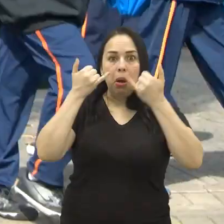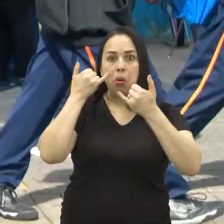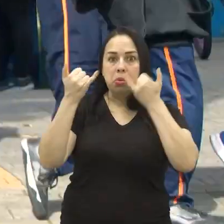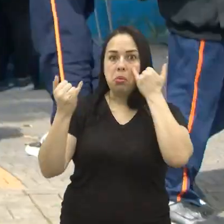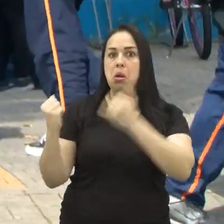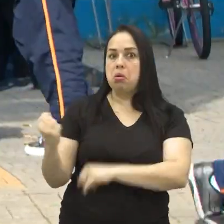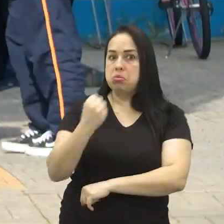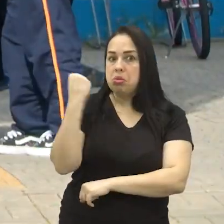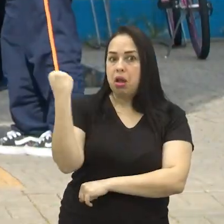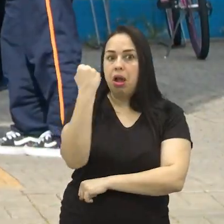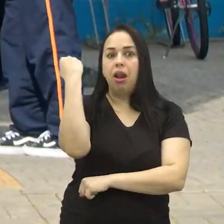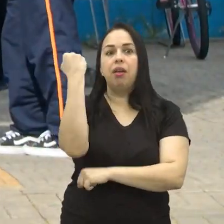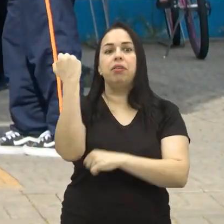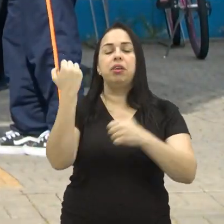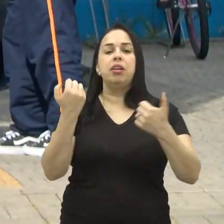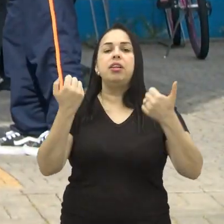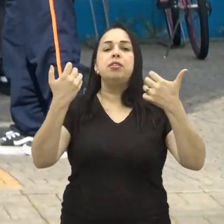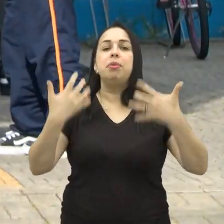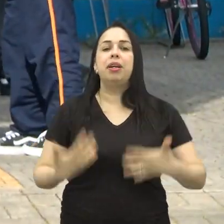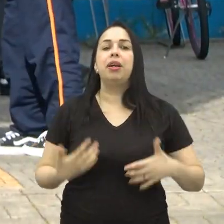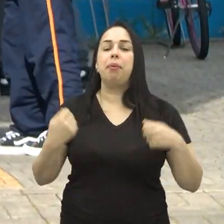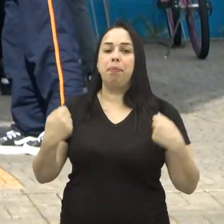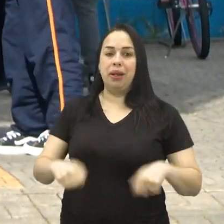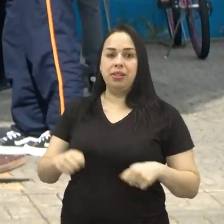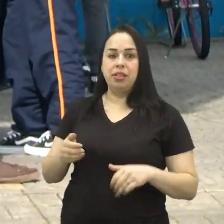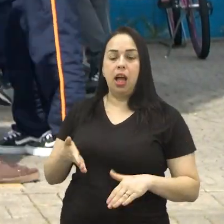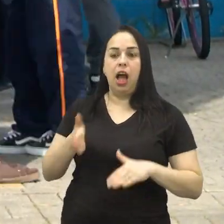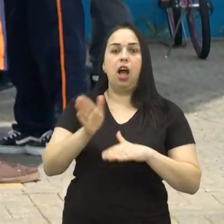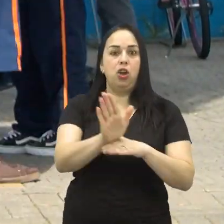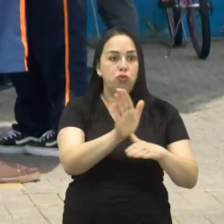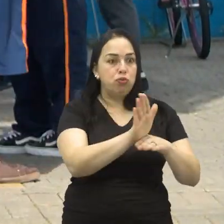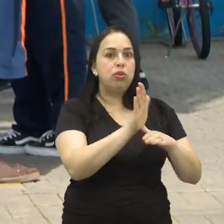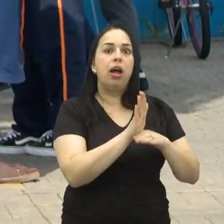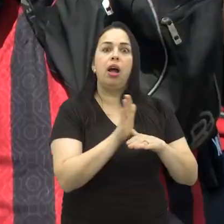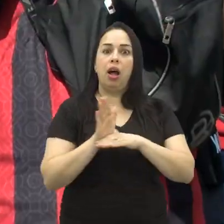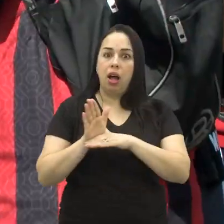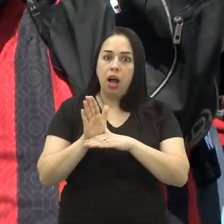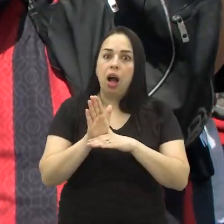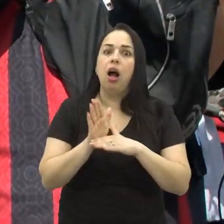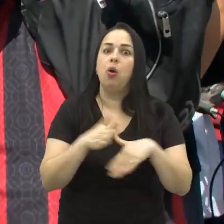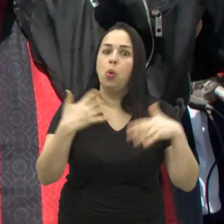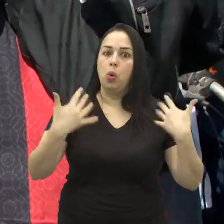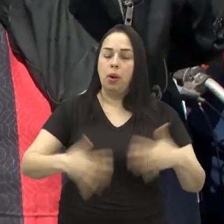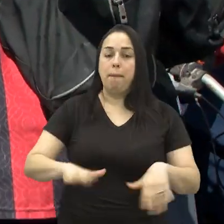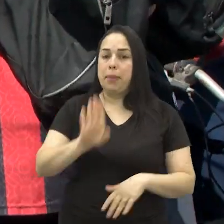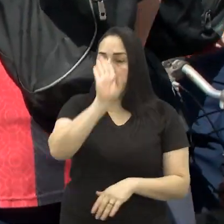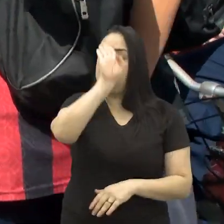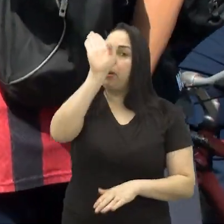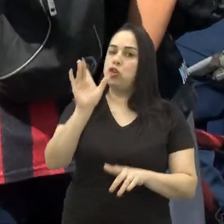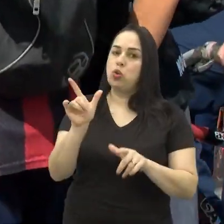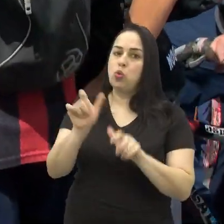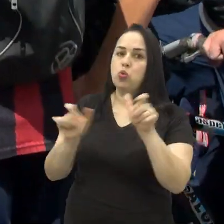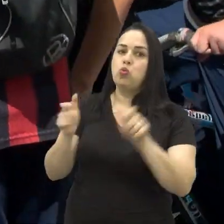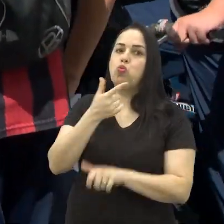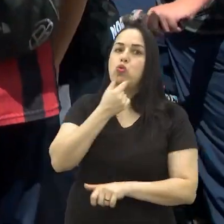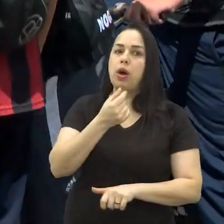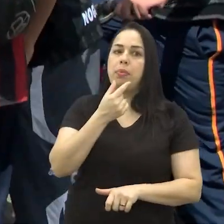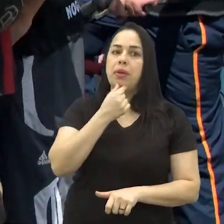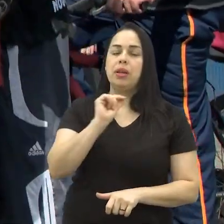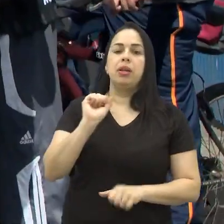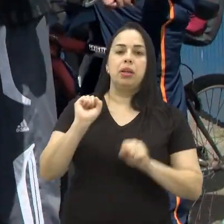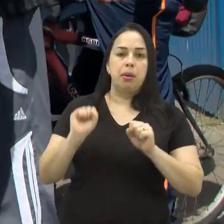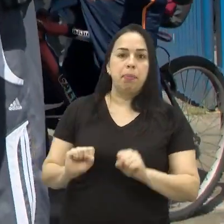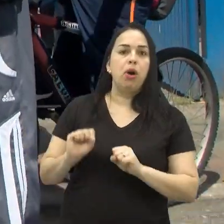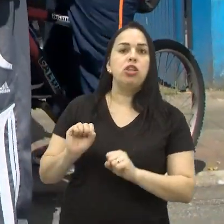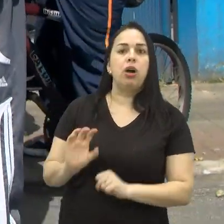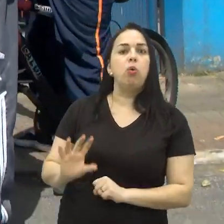alarmantes reforçam a importância de medidas de proteção à juventude brasileira, especialmente aos homens, mais expostos